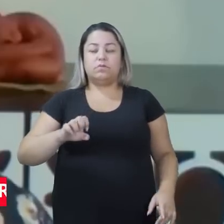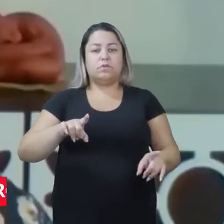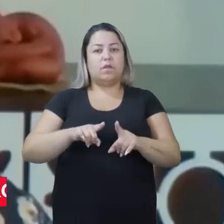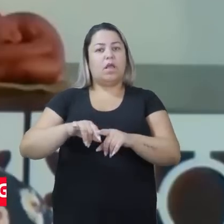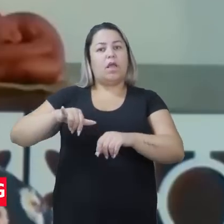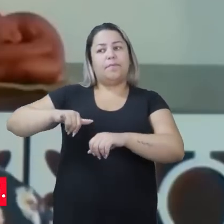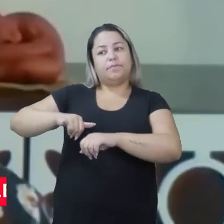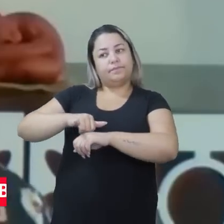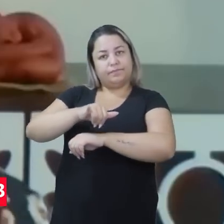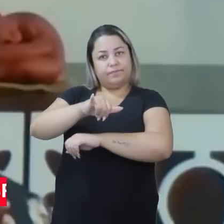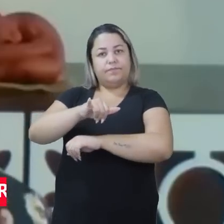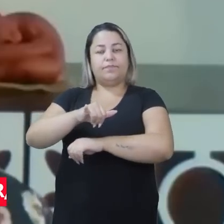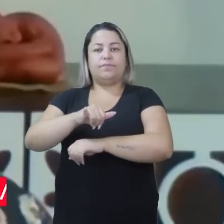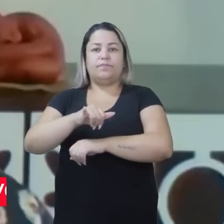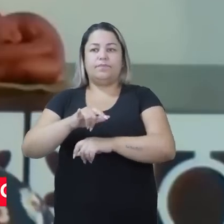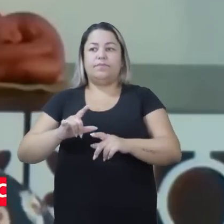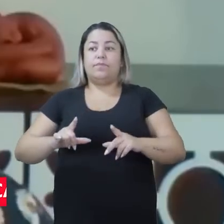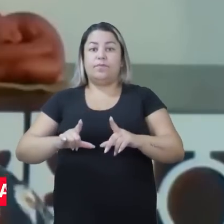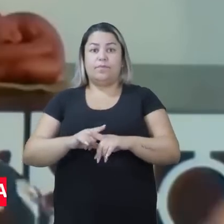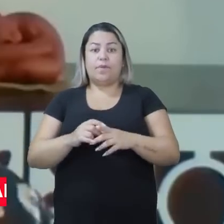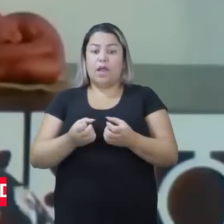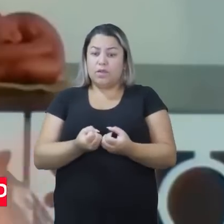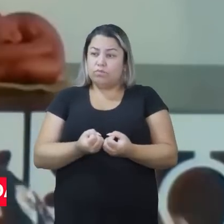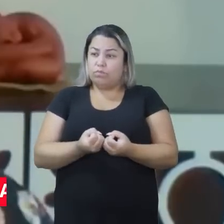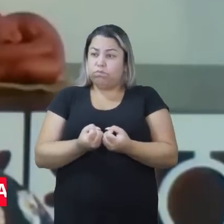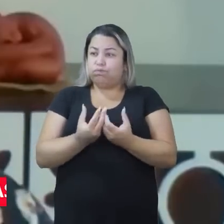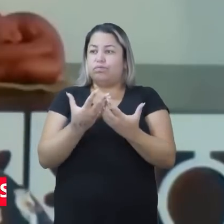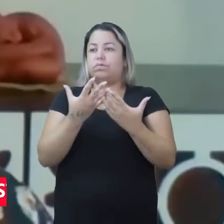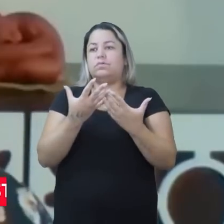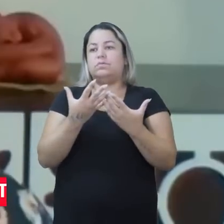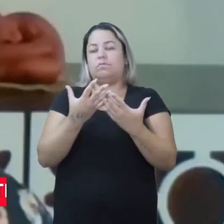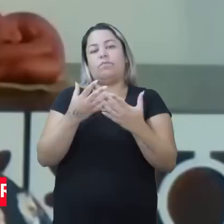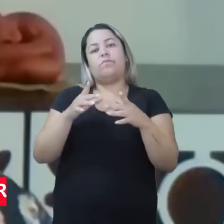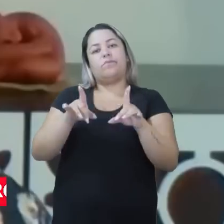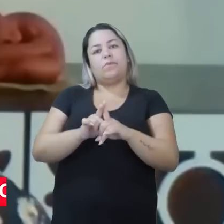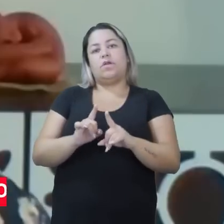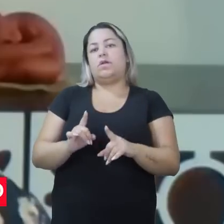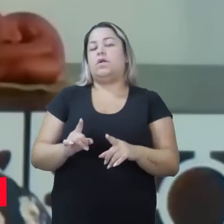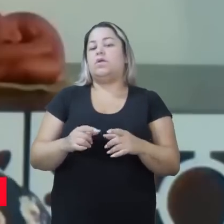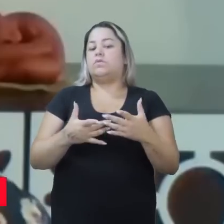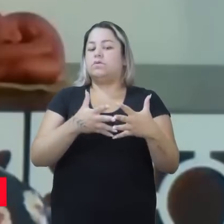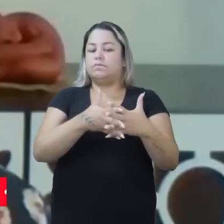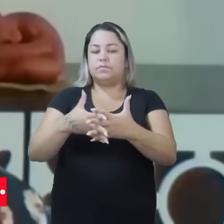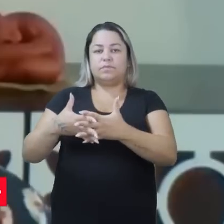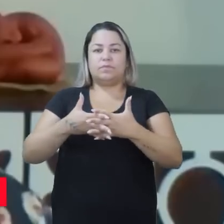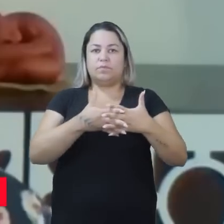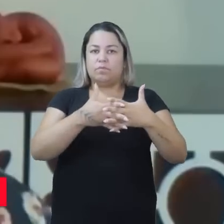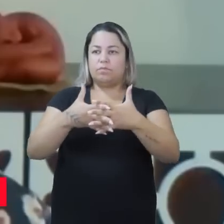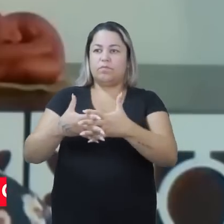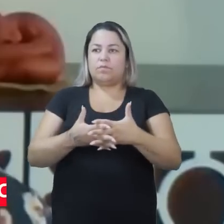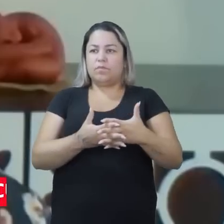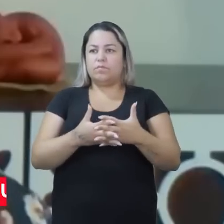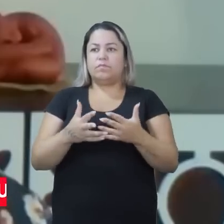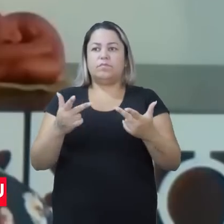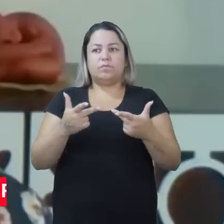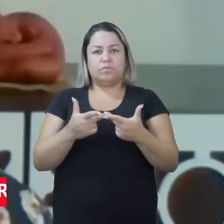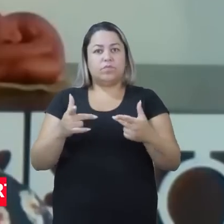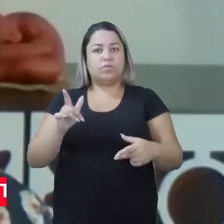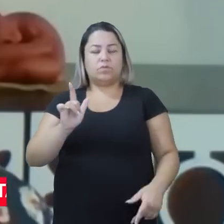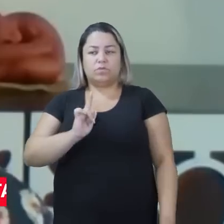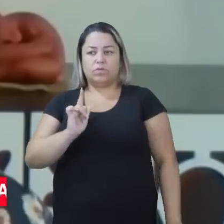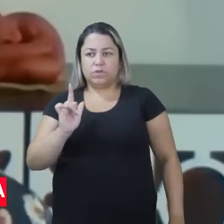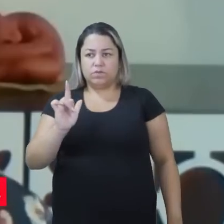de Brasília, para estourar, enfim, o caminhão, e ninguém sabe o tamanho da desgraça se aquilo